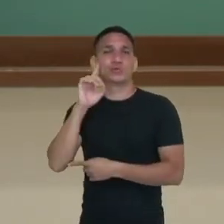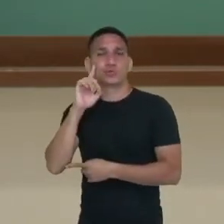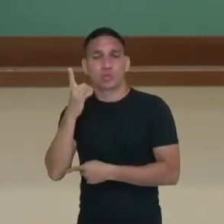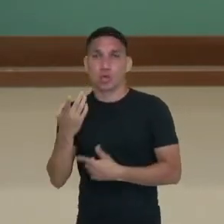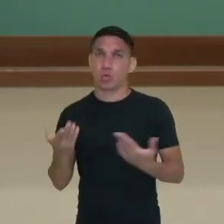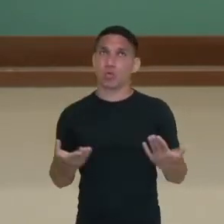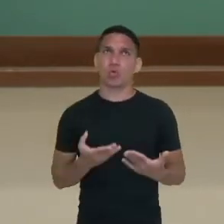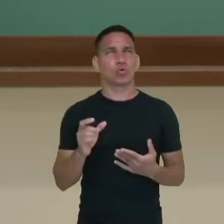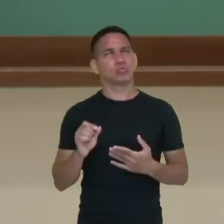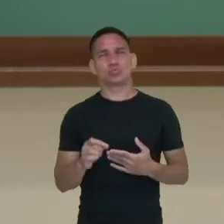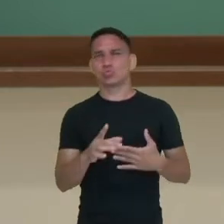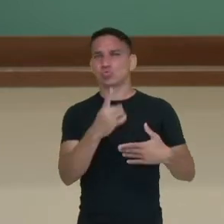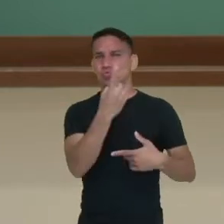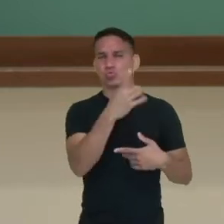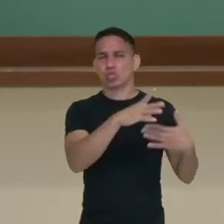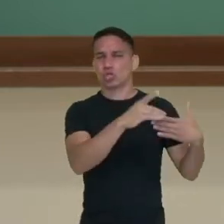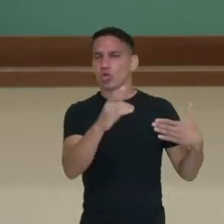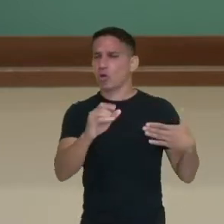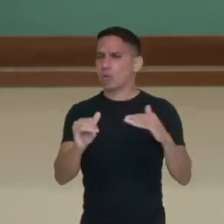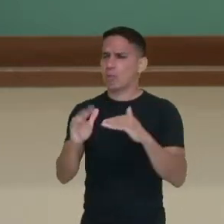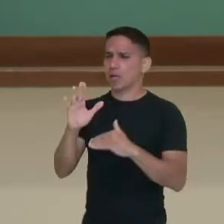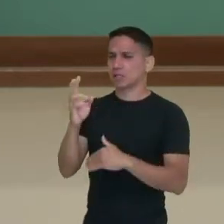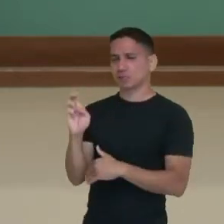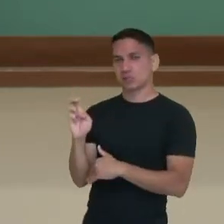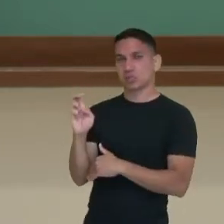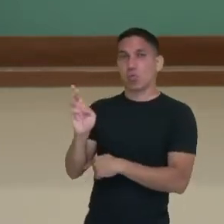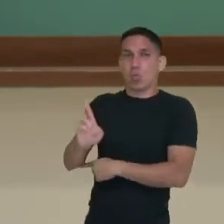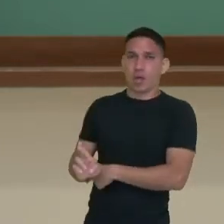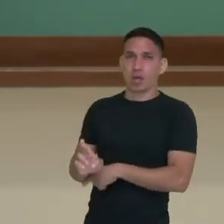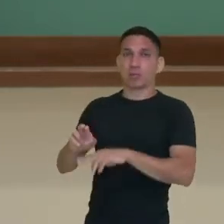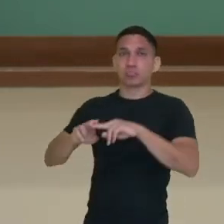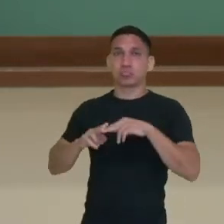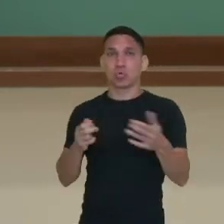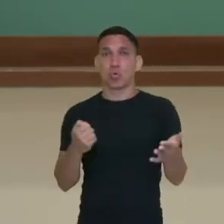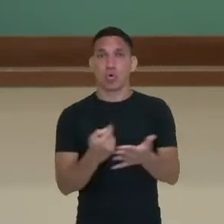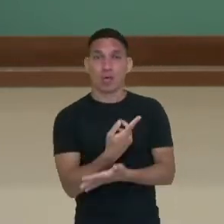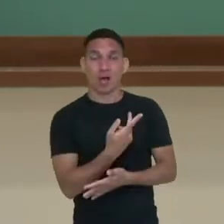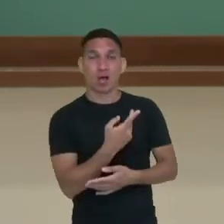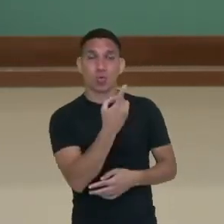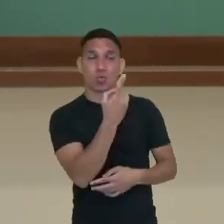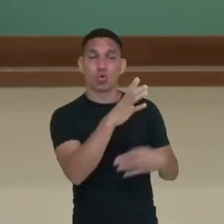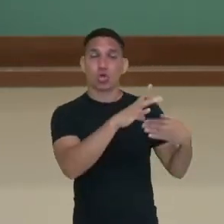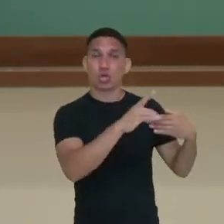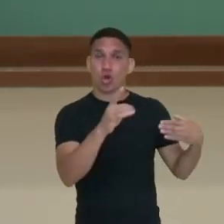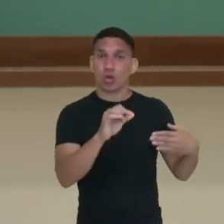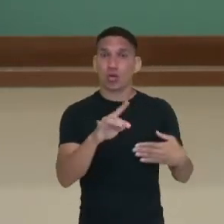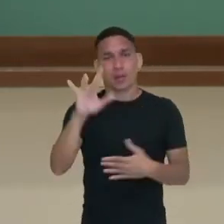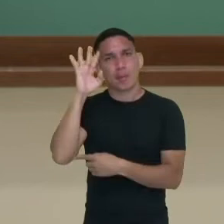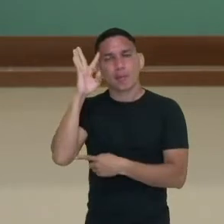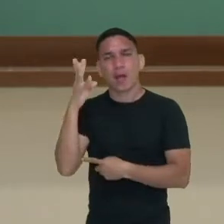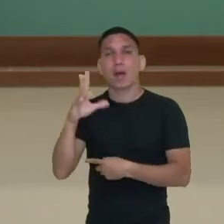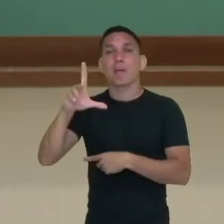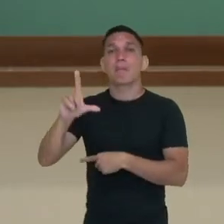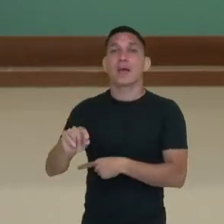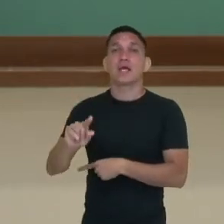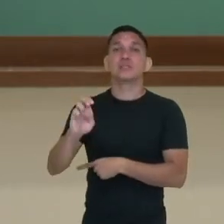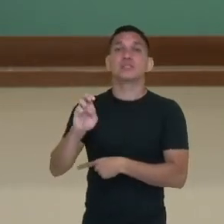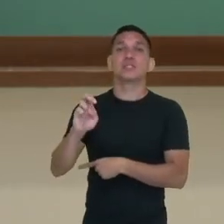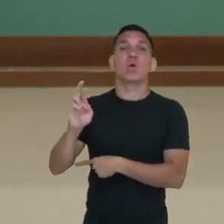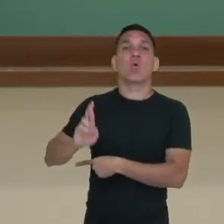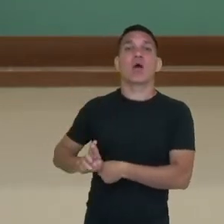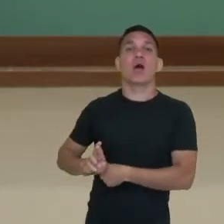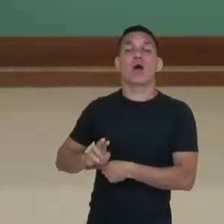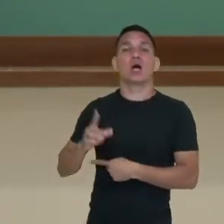está acima de R$5, né? Para você comprar $1 você teria que gastar R$5. Imagine você viver com menos de R$5